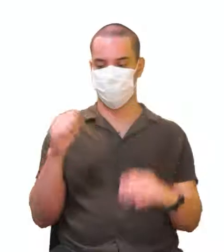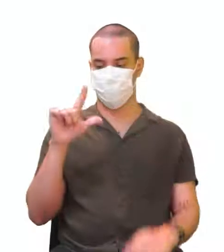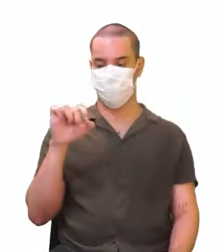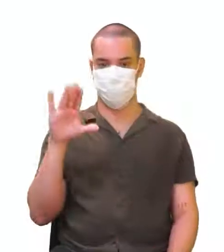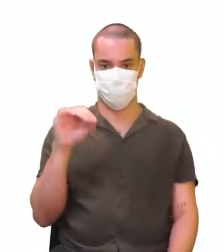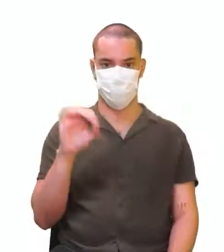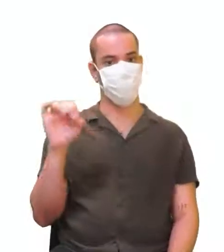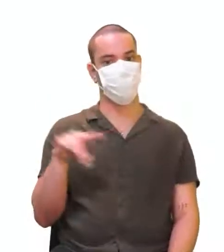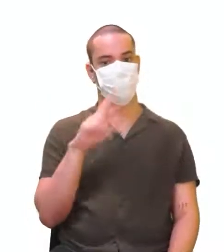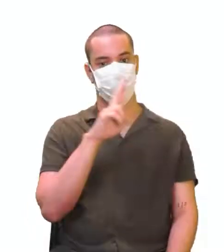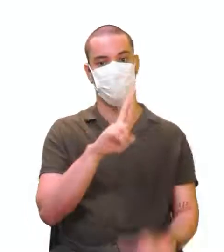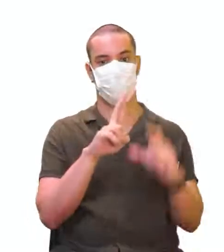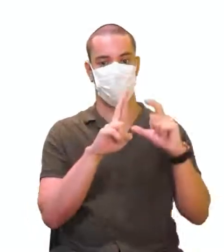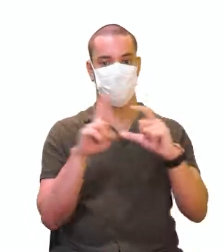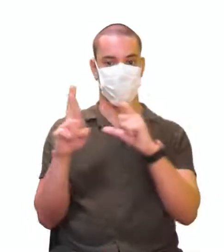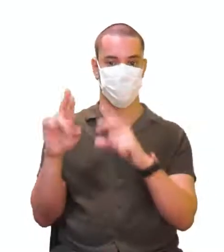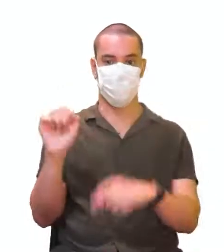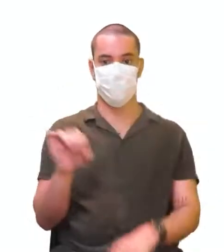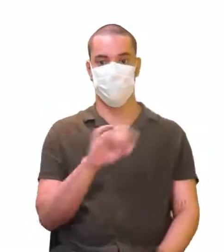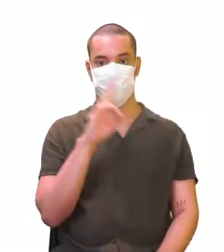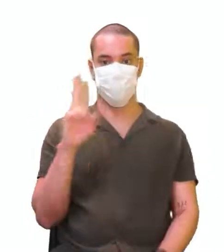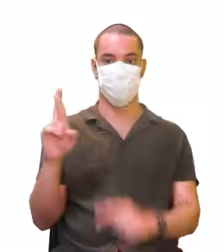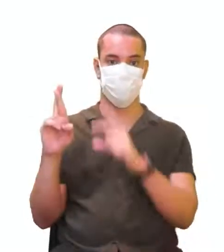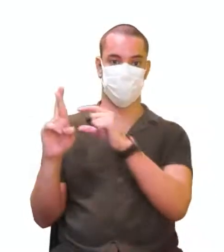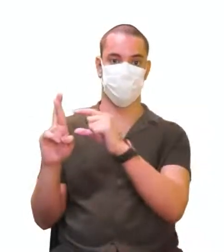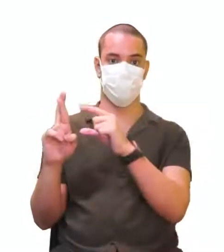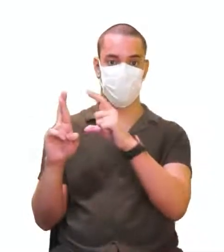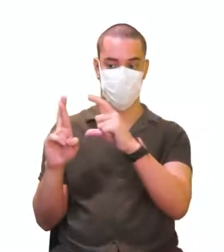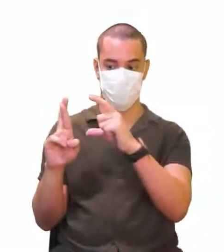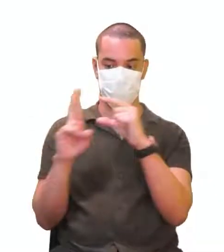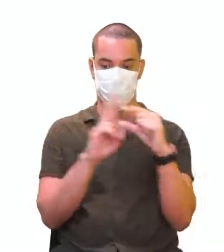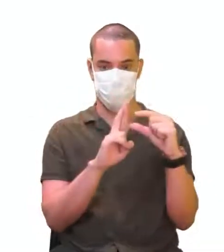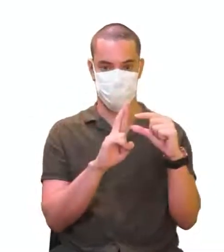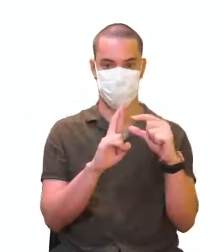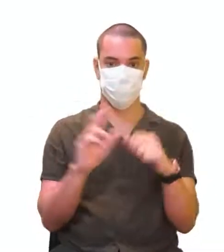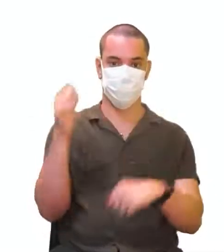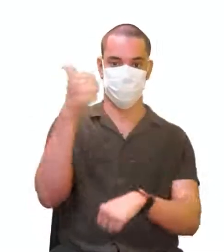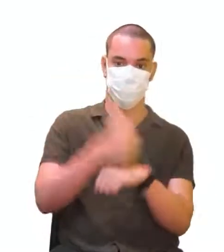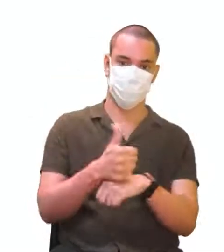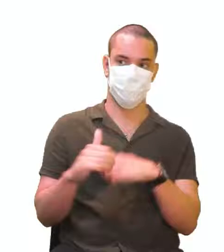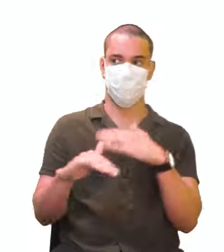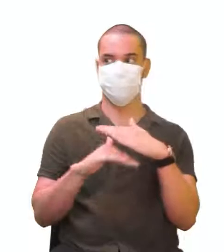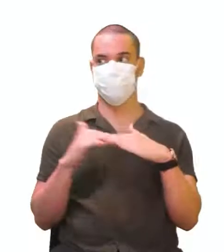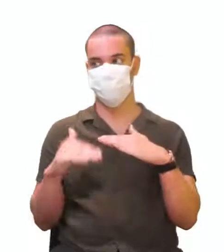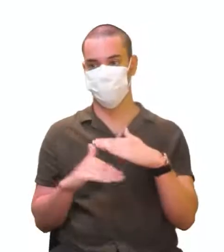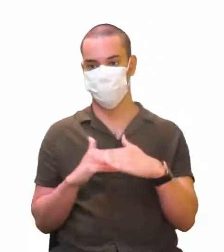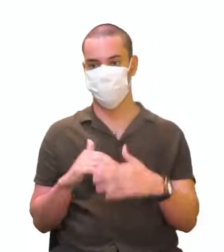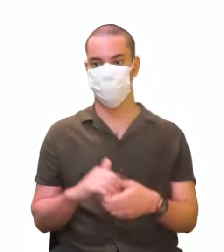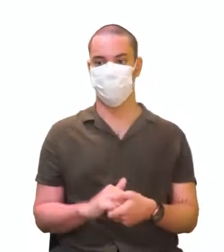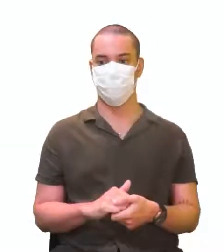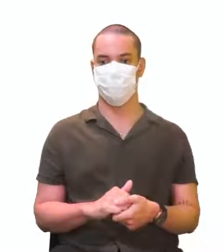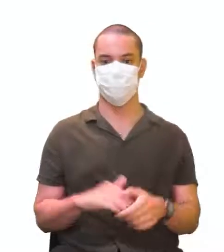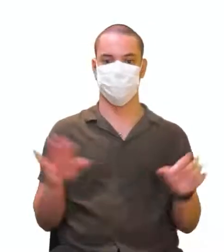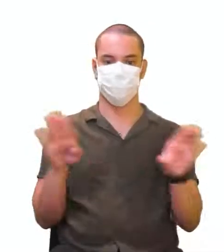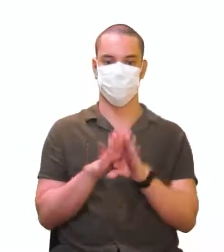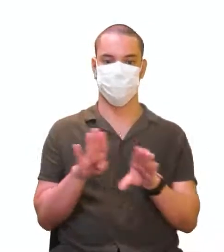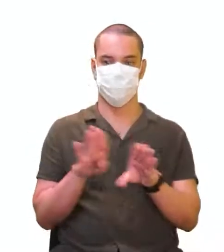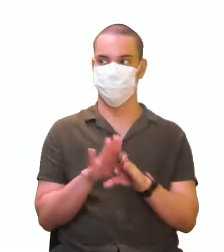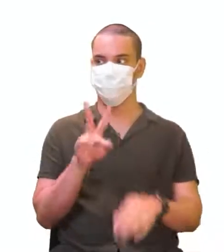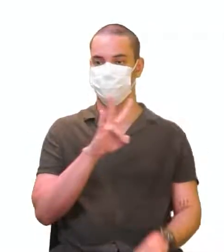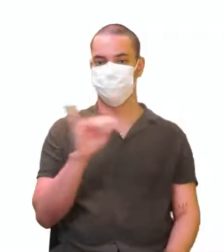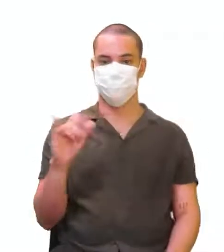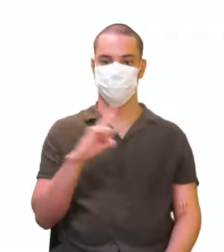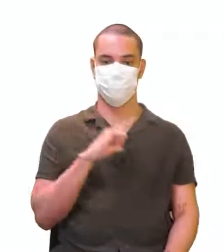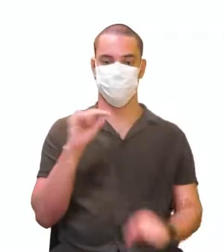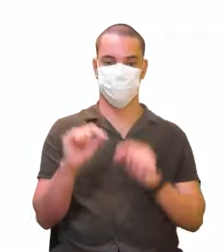vai ser Rzão, Rzão, ou Rzão, Rzinho. Então, homozigoto dominante ou heterozigoto. Ou ele vai ser,